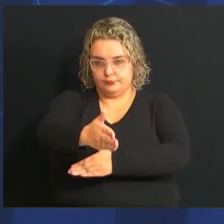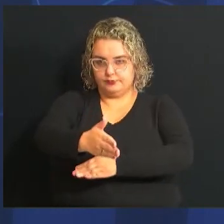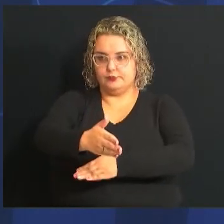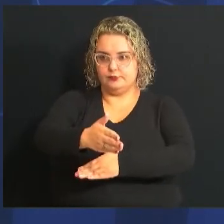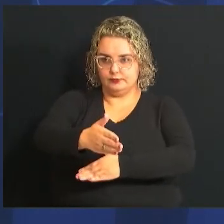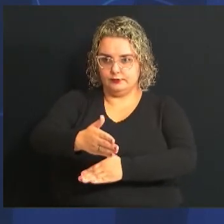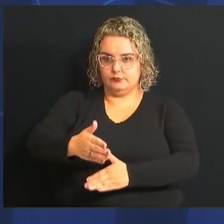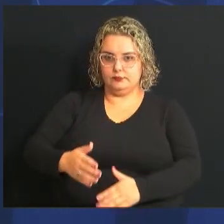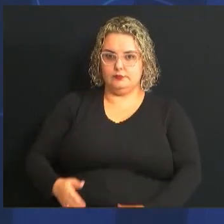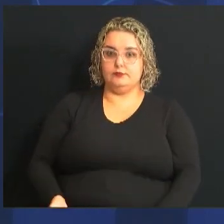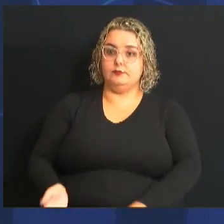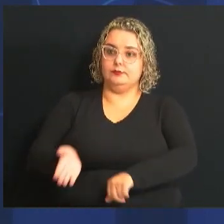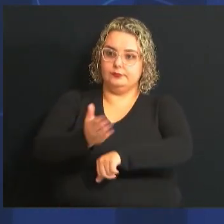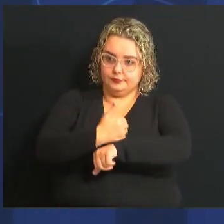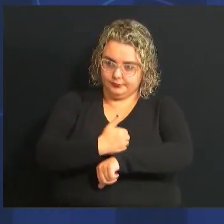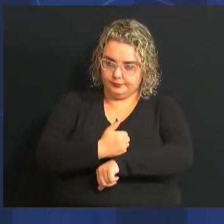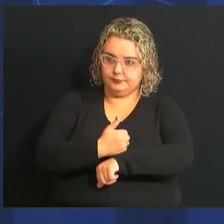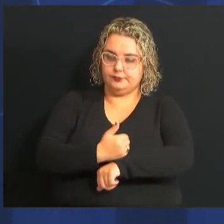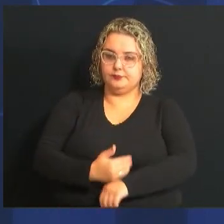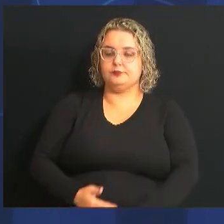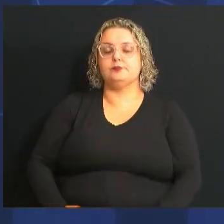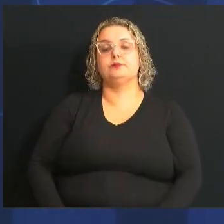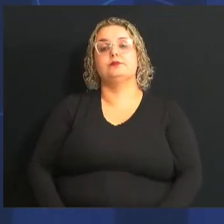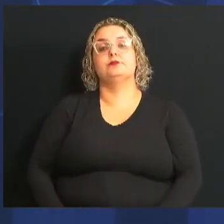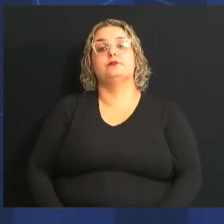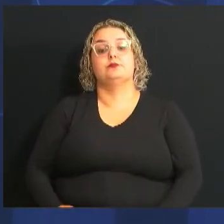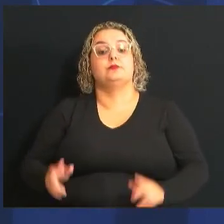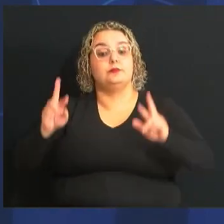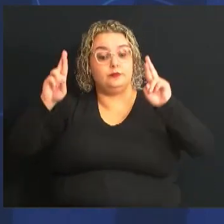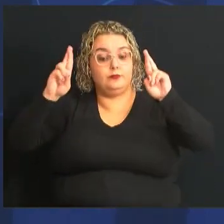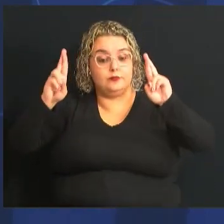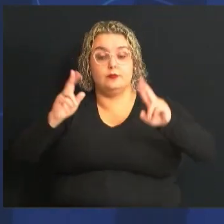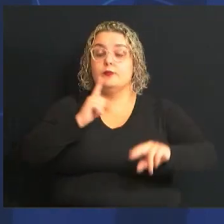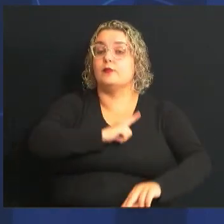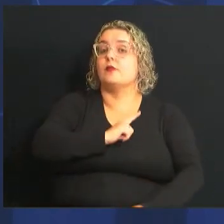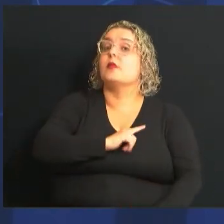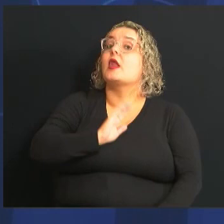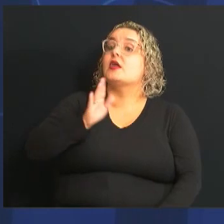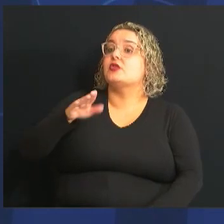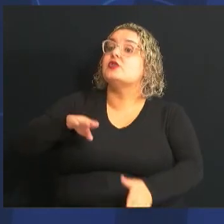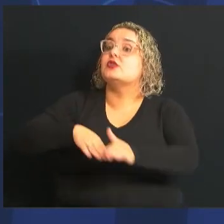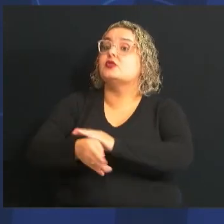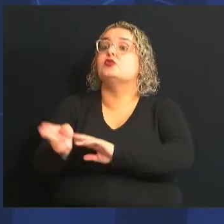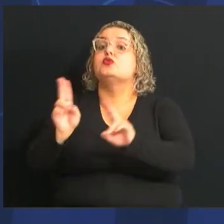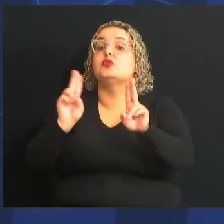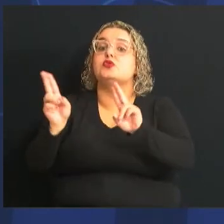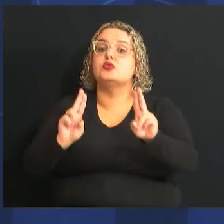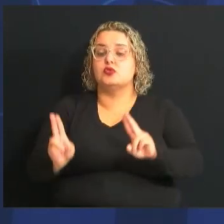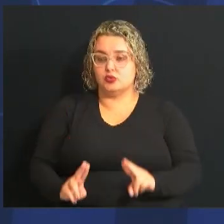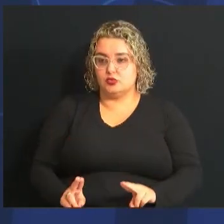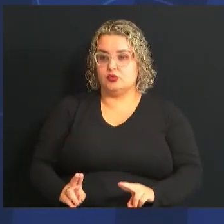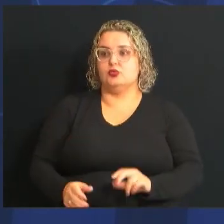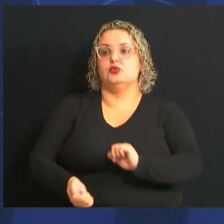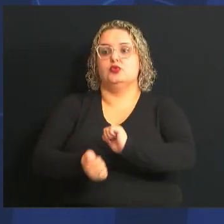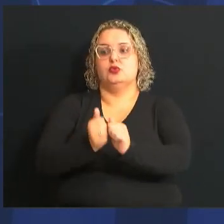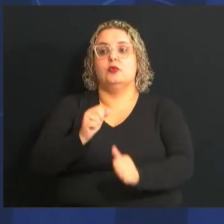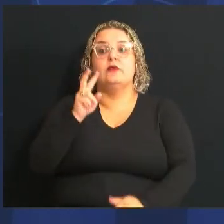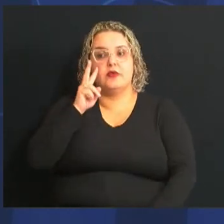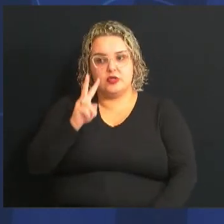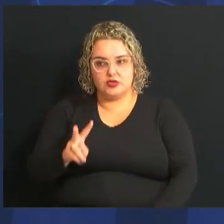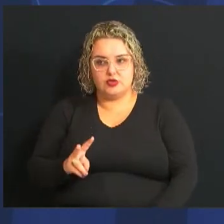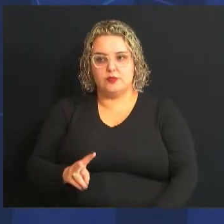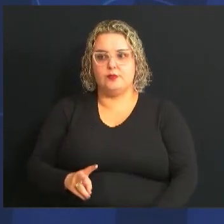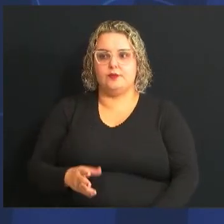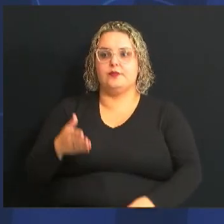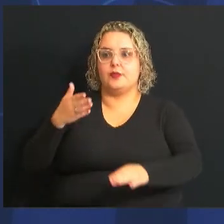de antecedência. E para o torcedor bugrino, também já ir se acostumando com o nome dos atletas, olha só, ele entrou